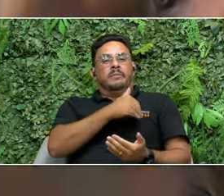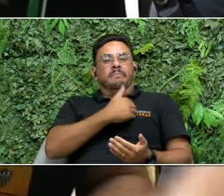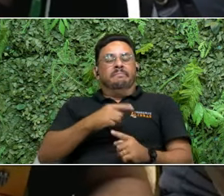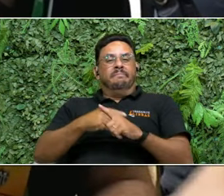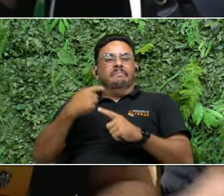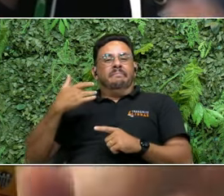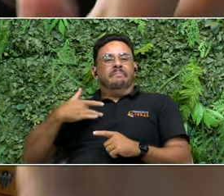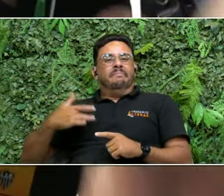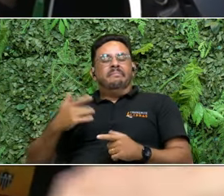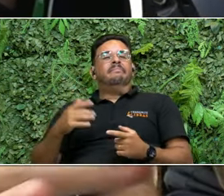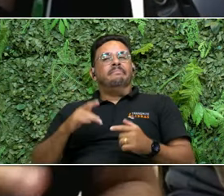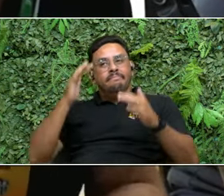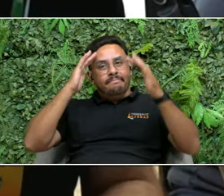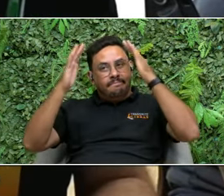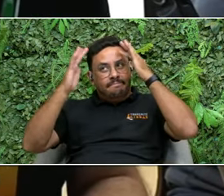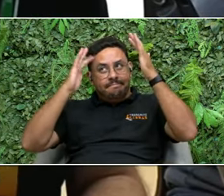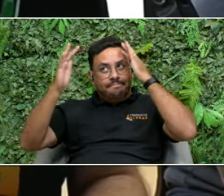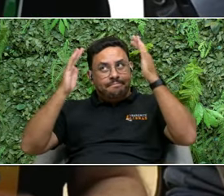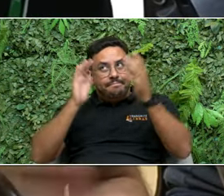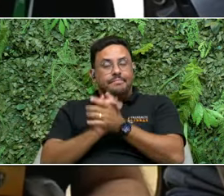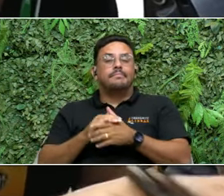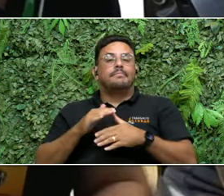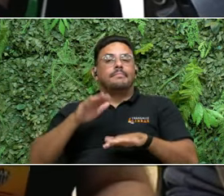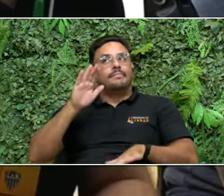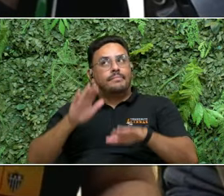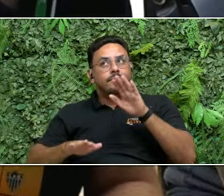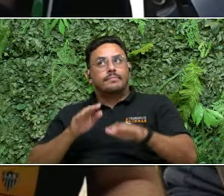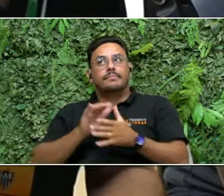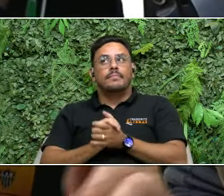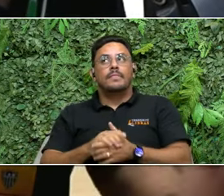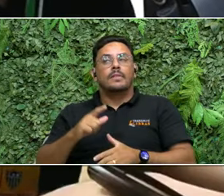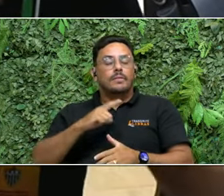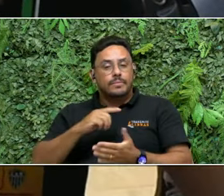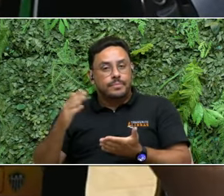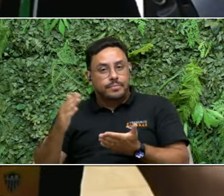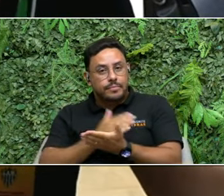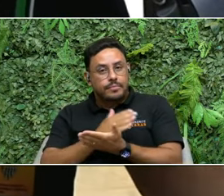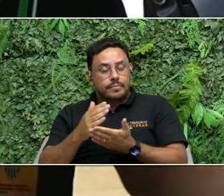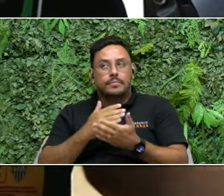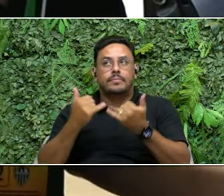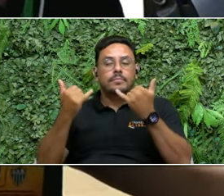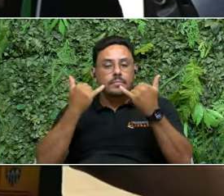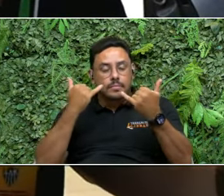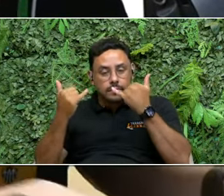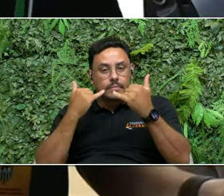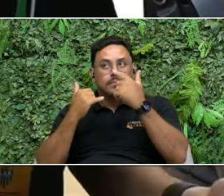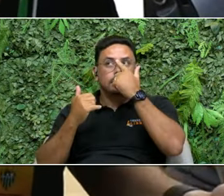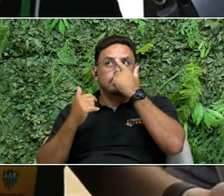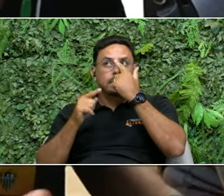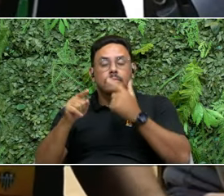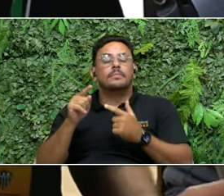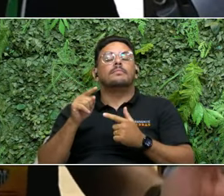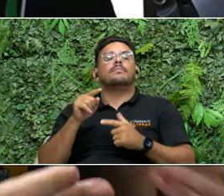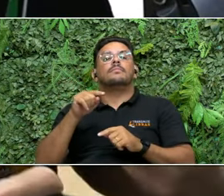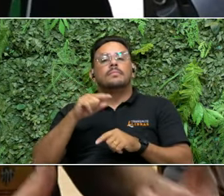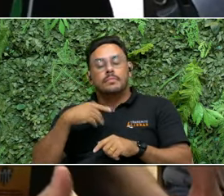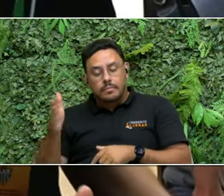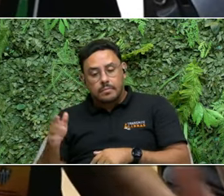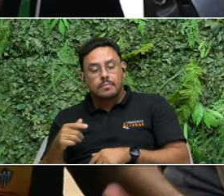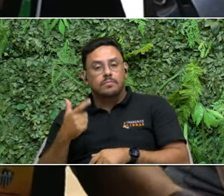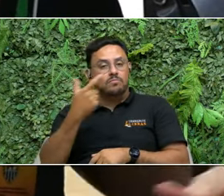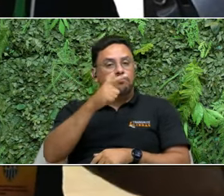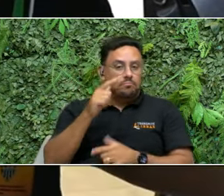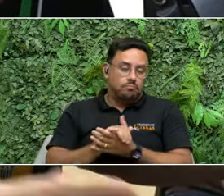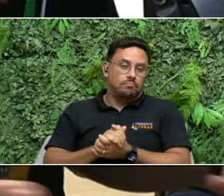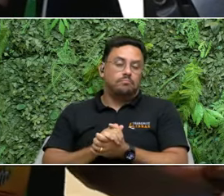bom fica a reflexão Talvez ele tem alguma informação e certamente tem lá de baixo do lado que a gente não